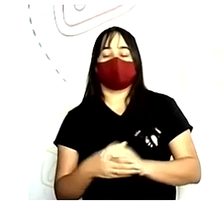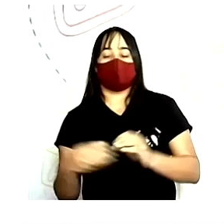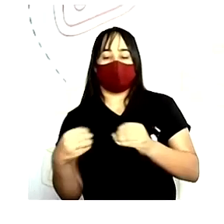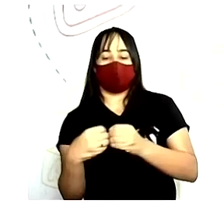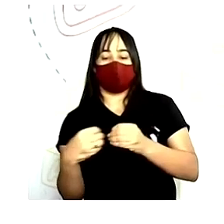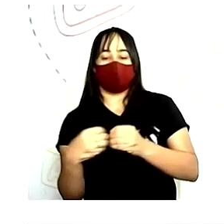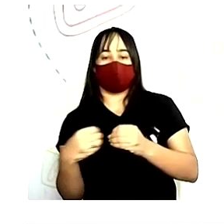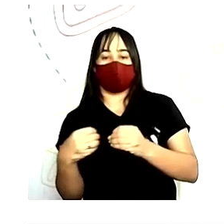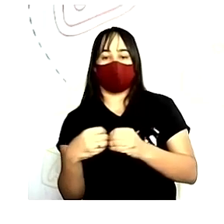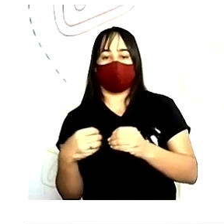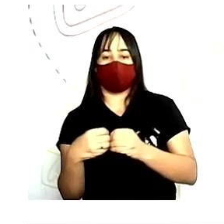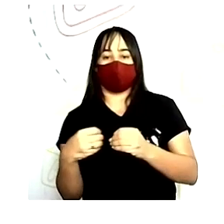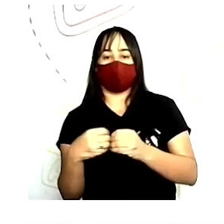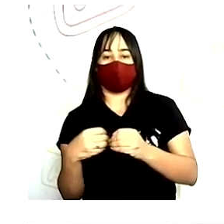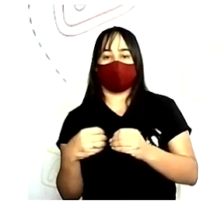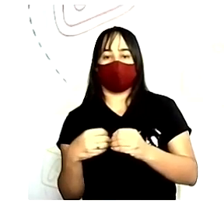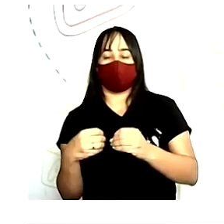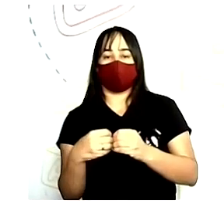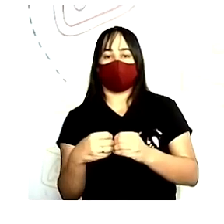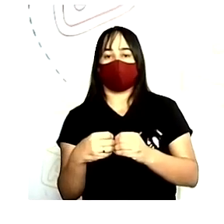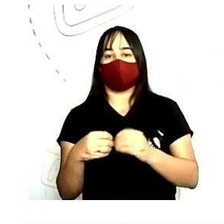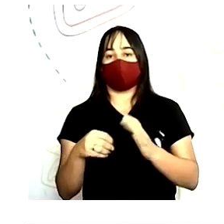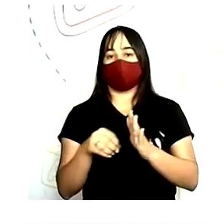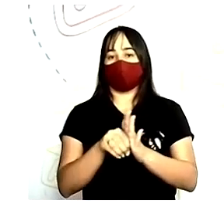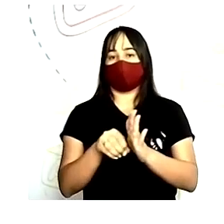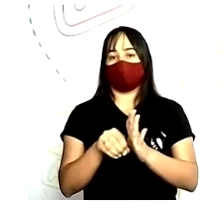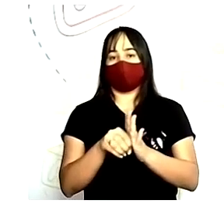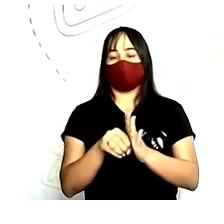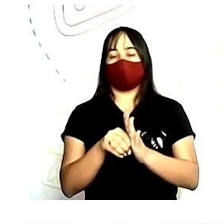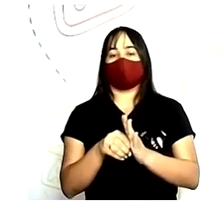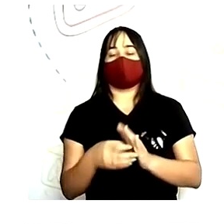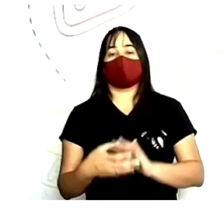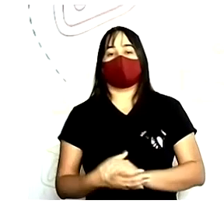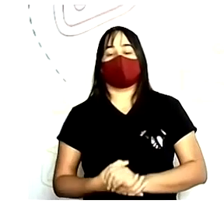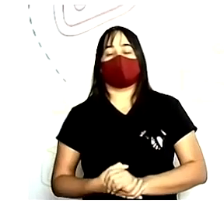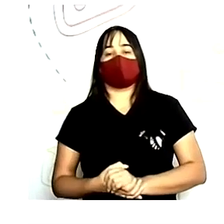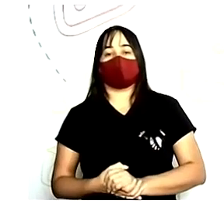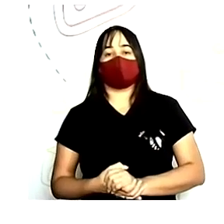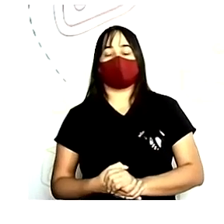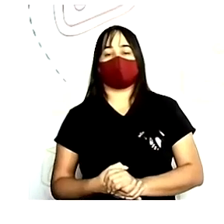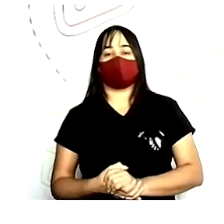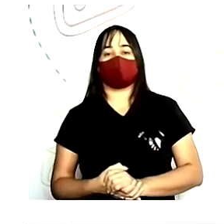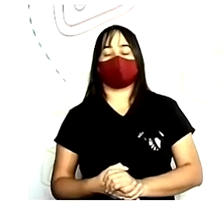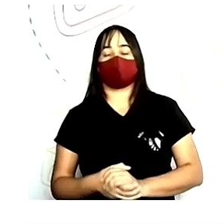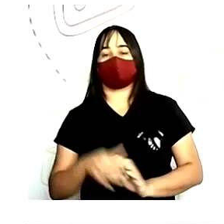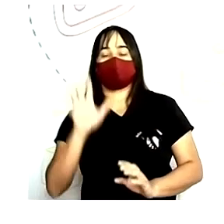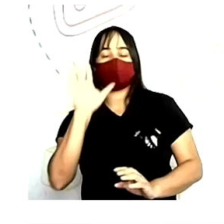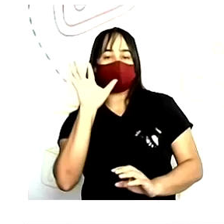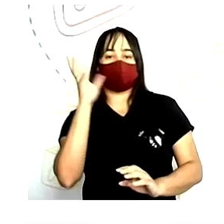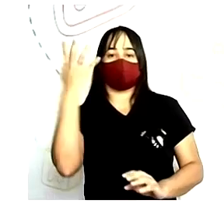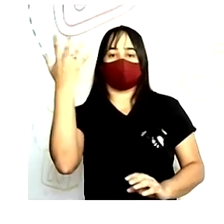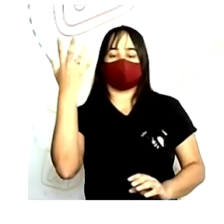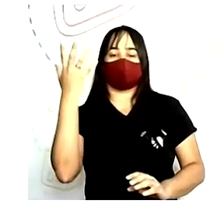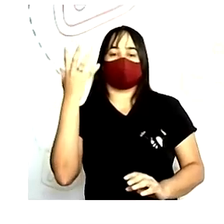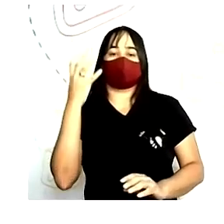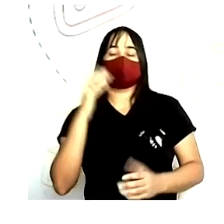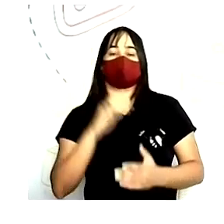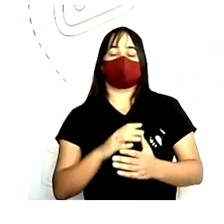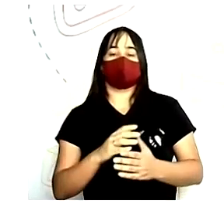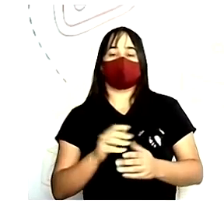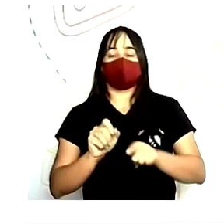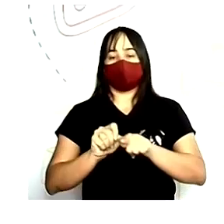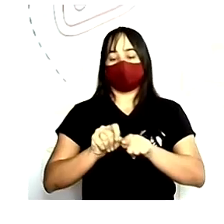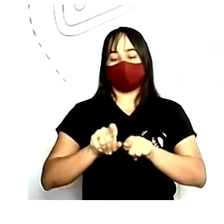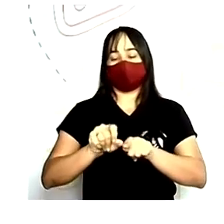espermatozoides não passam. Então, se não passa, não vai ter fecundação. Então, não vai ter ovulação, porque não vai chegar